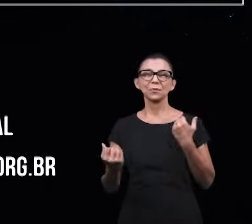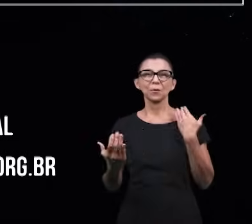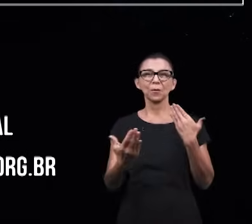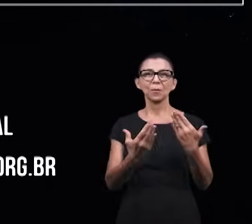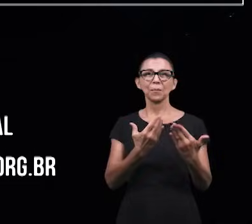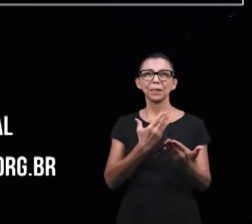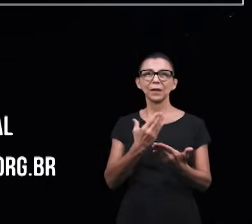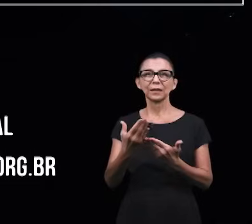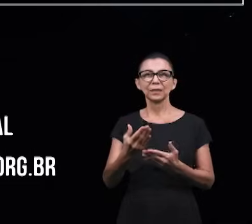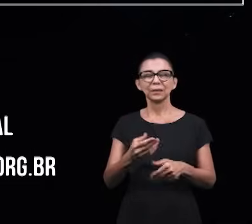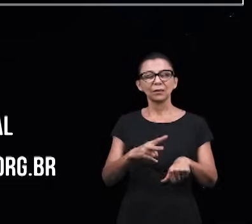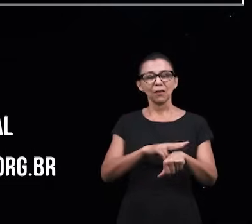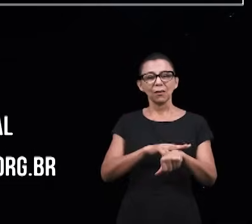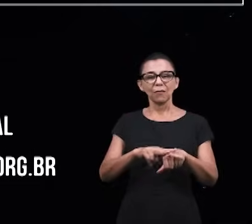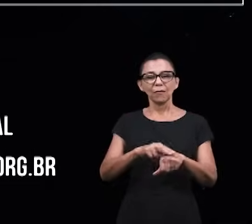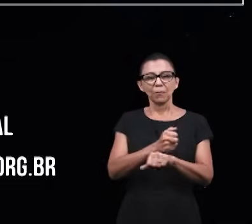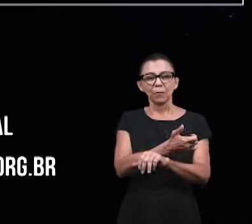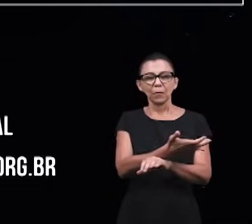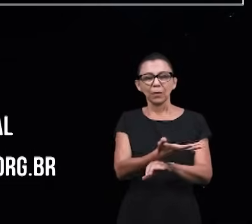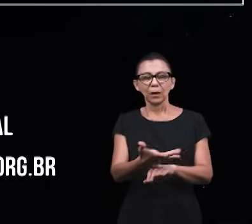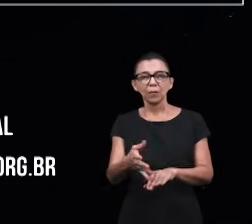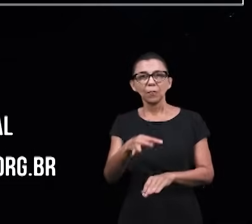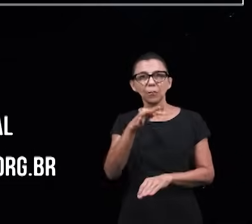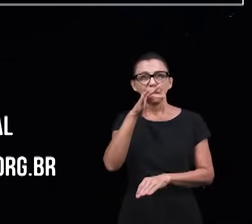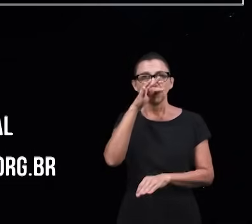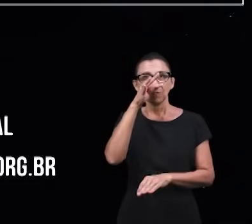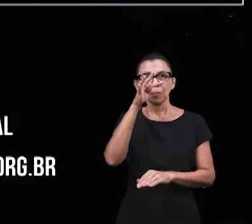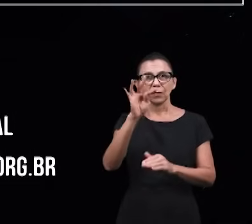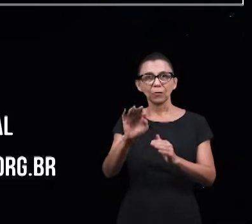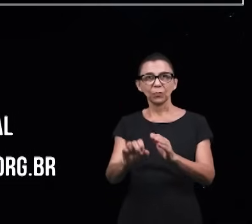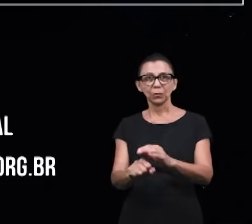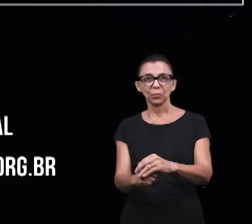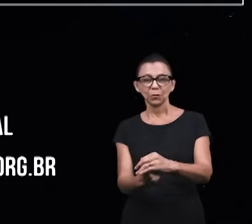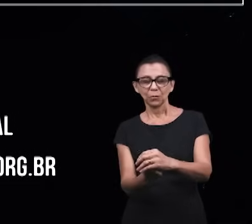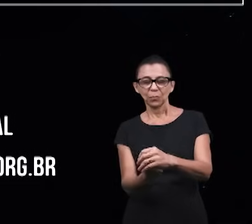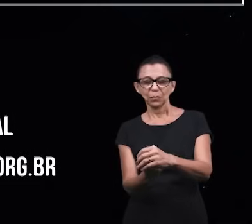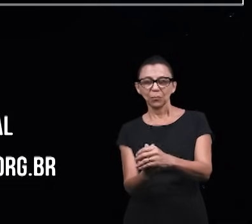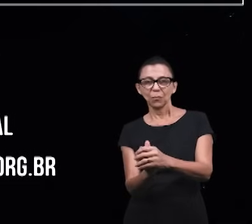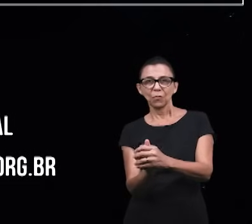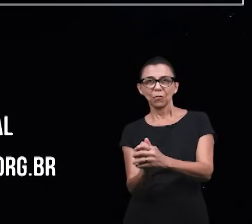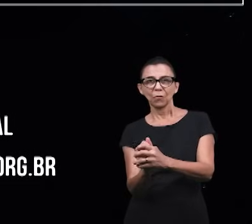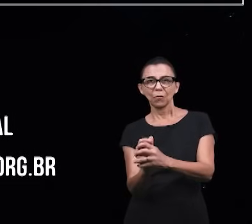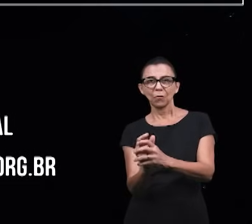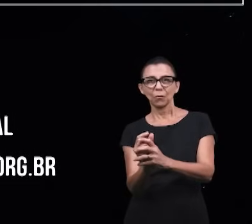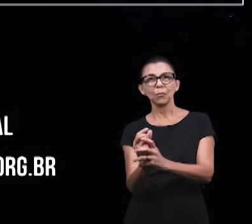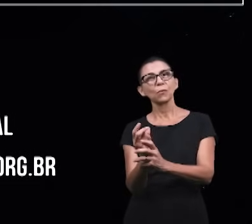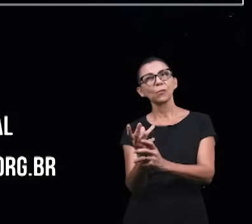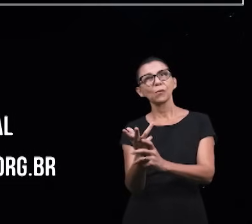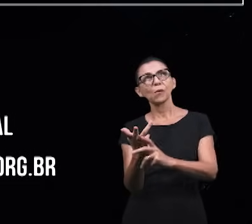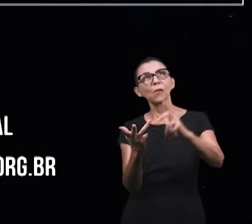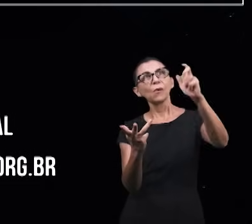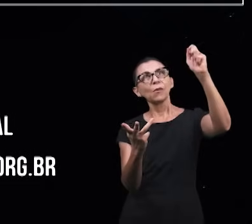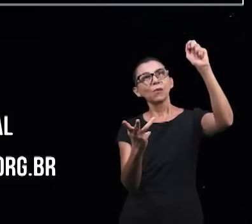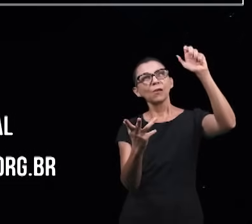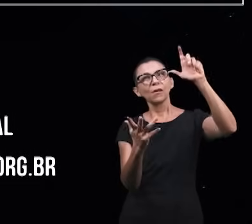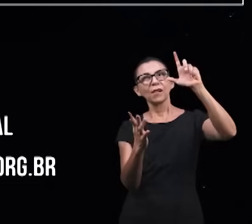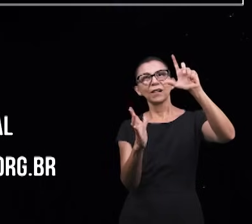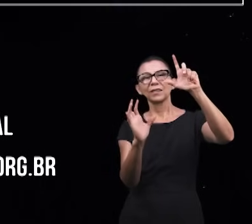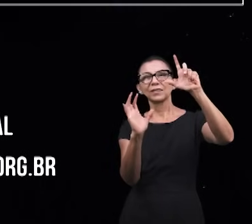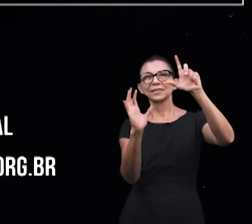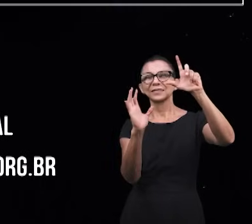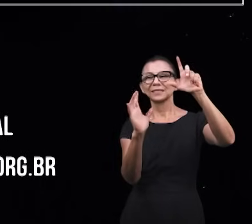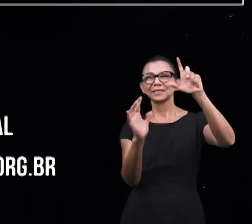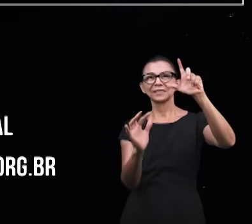desponta para a luz do sol, assim brilhou um dia